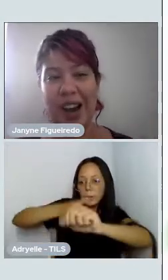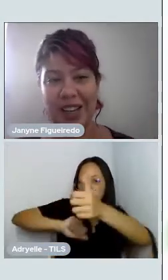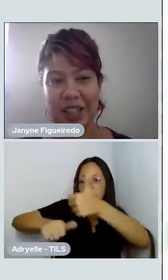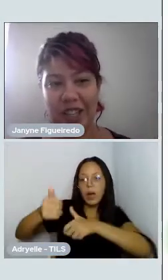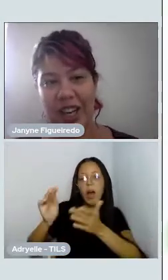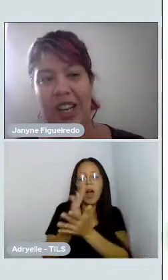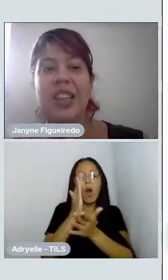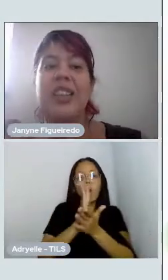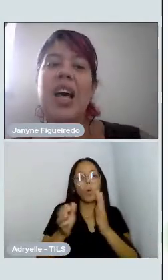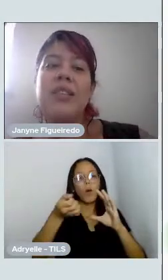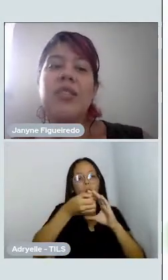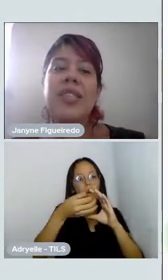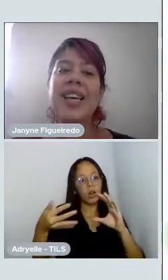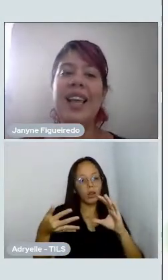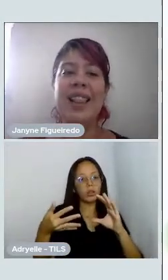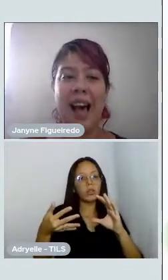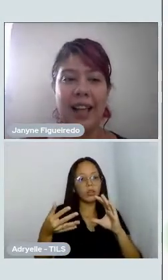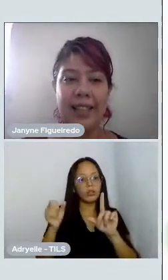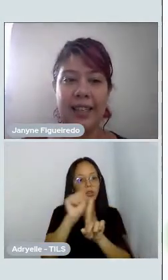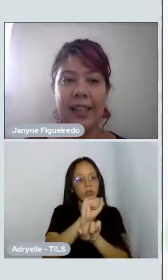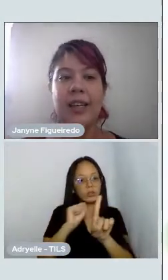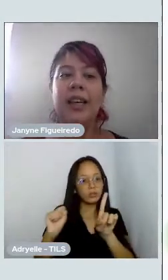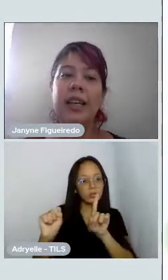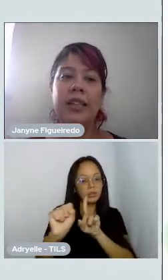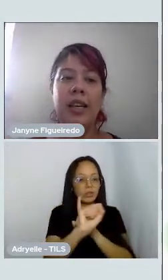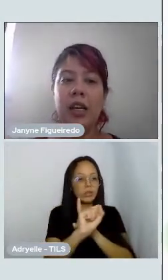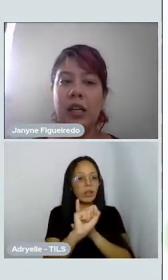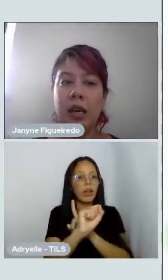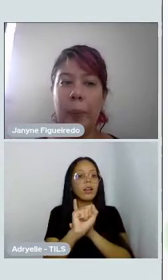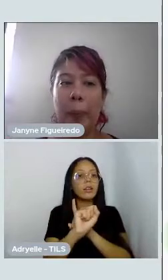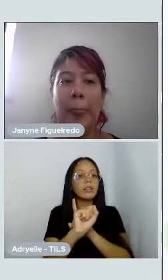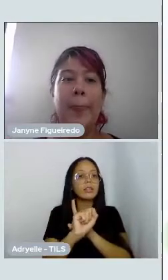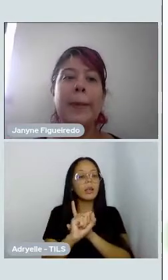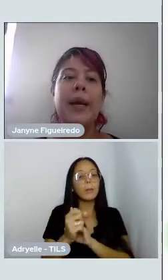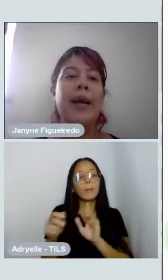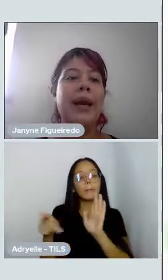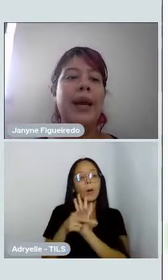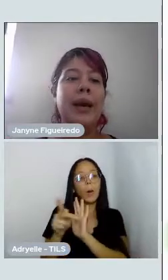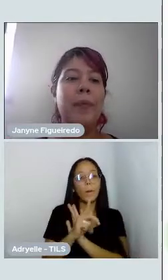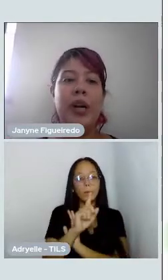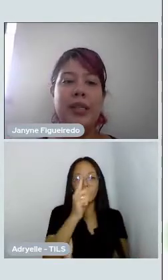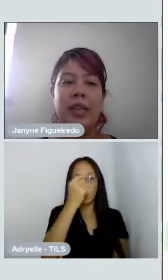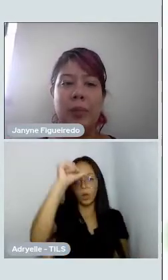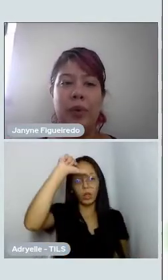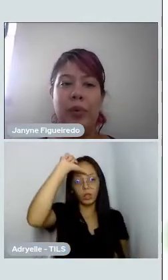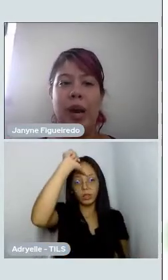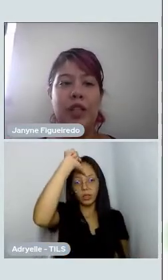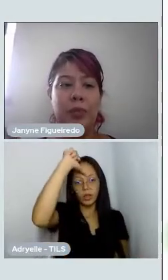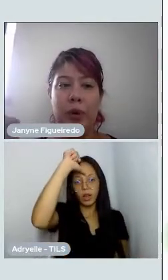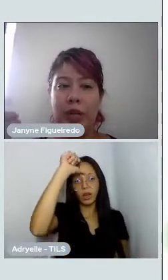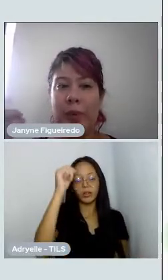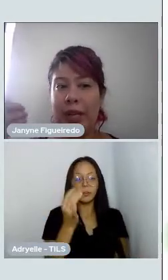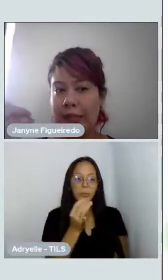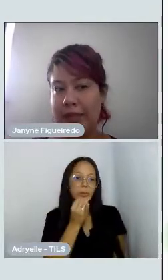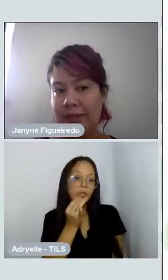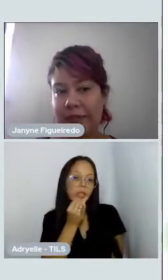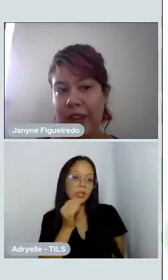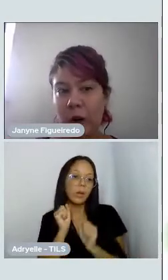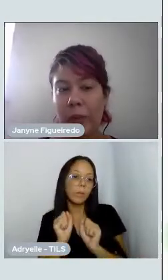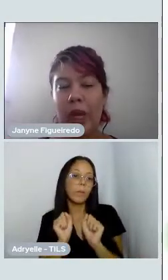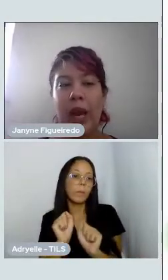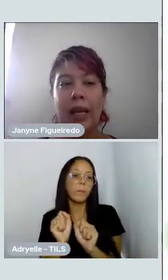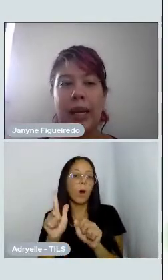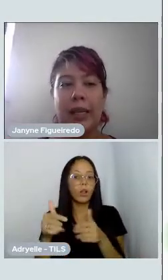aspectos atuais da sociedade indiana. Por exemplo, a gente pode, a partir